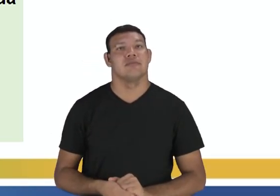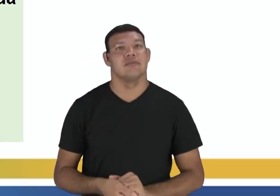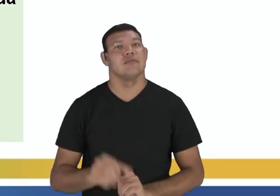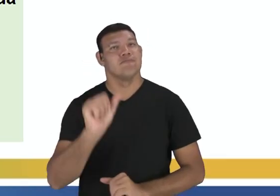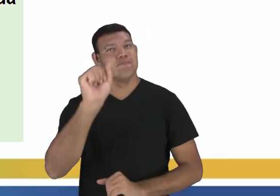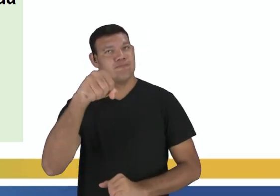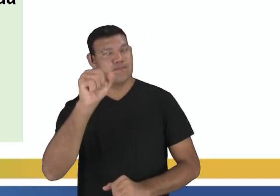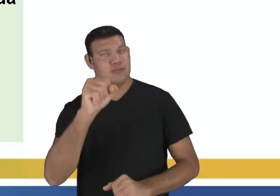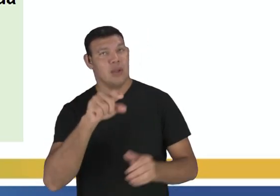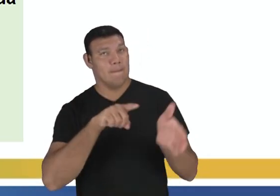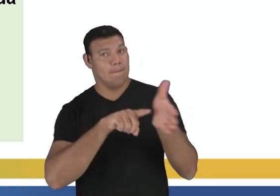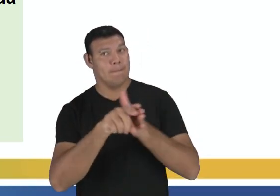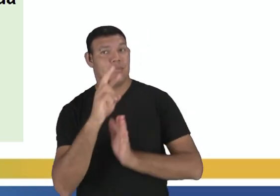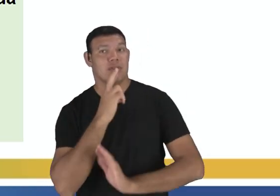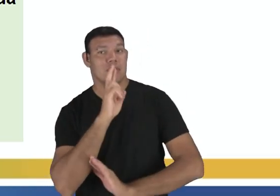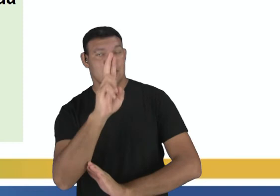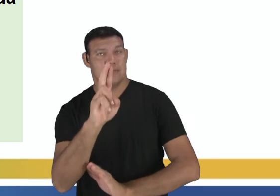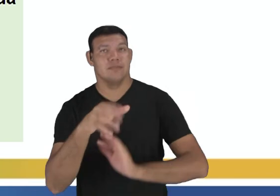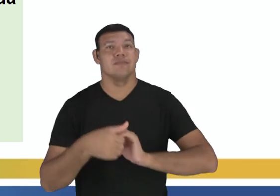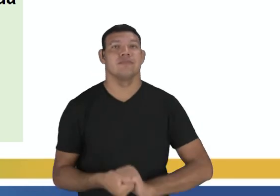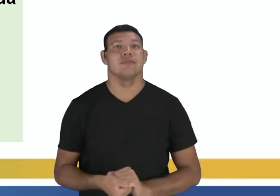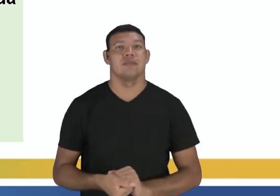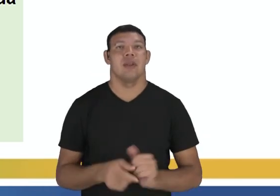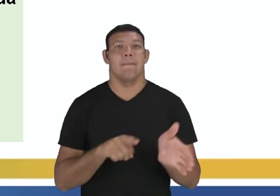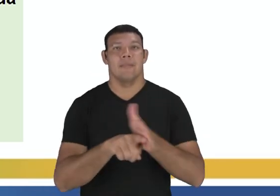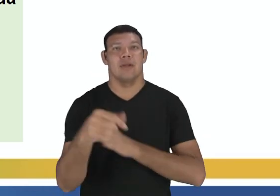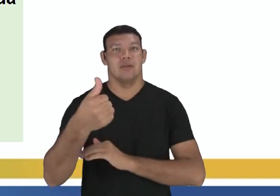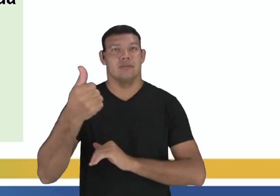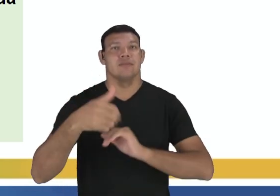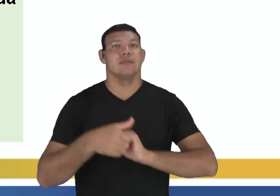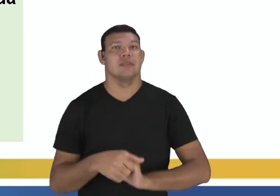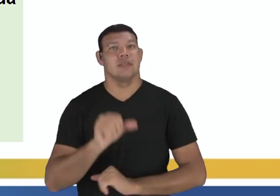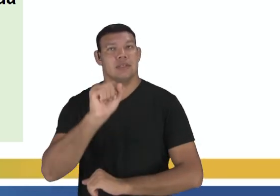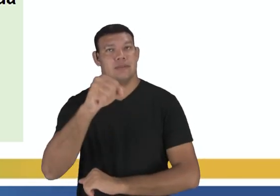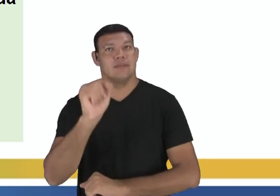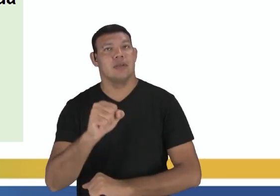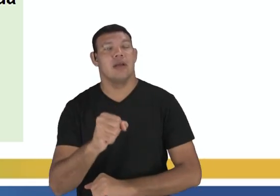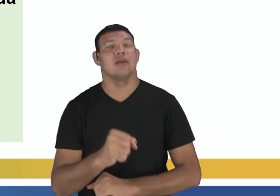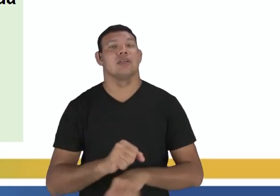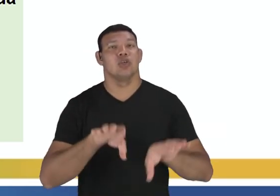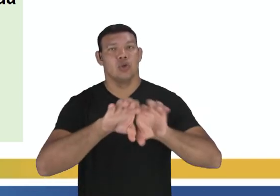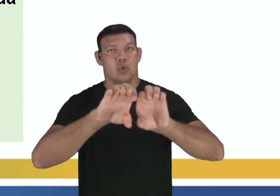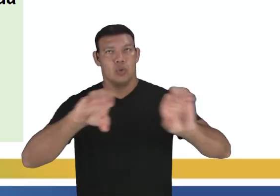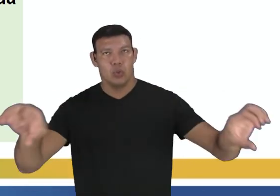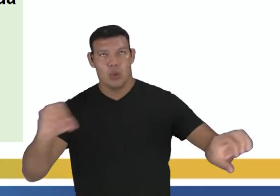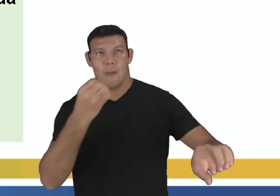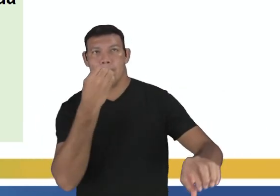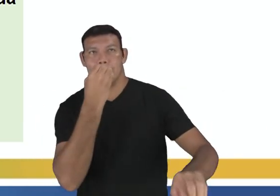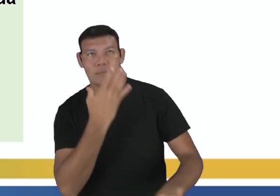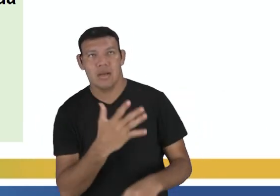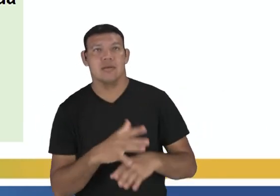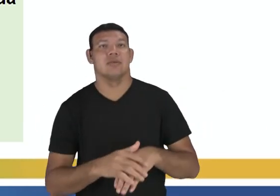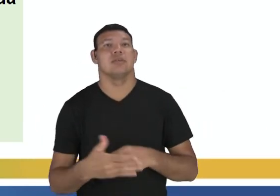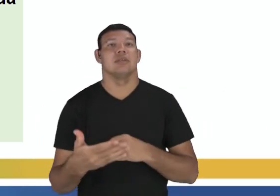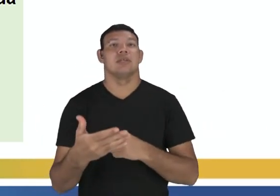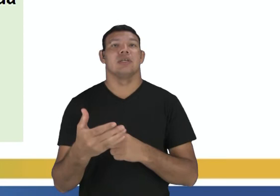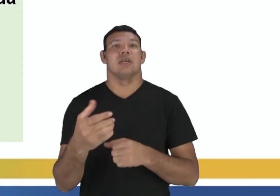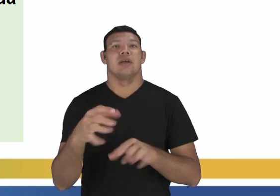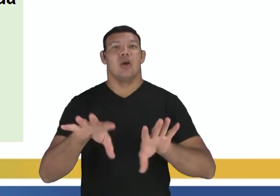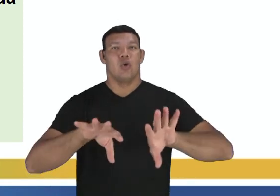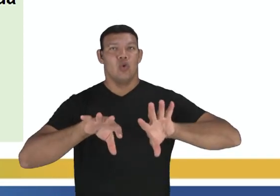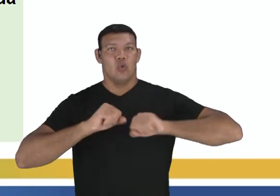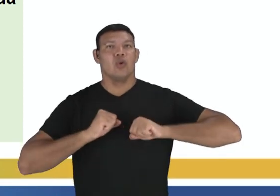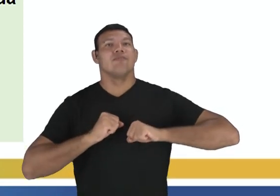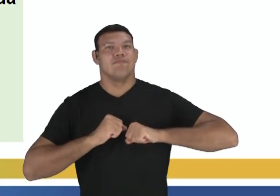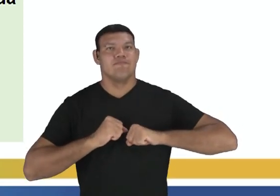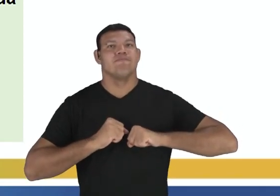condições de saneamento básico, né? Fazem com que água e solo sejam menos contaminados. E aí você tem menos veiculação